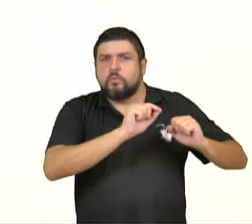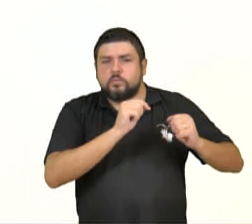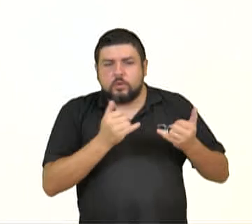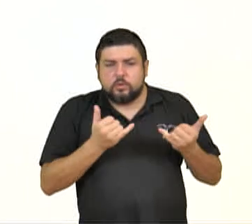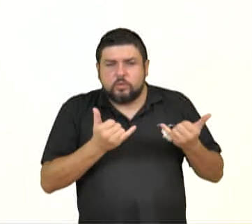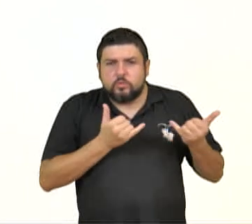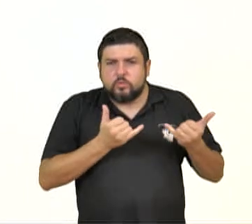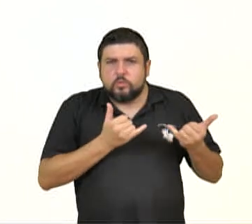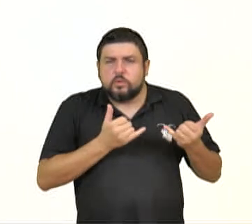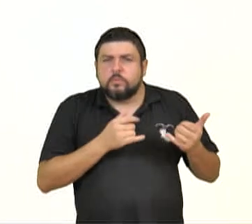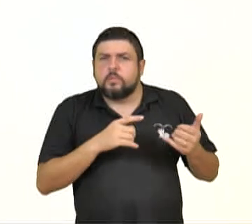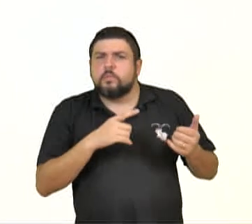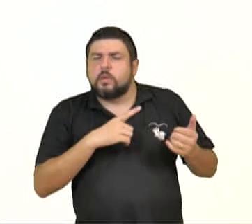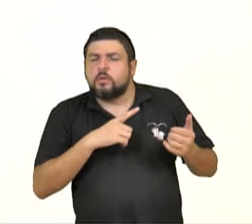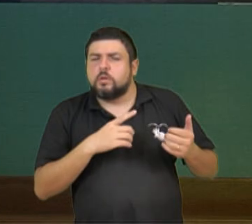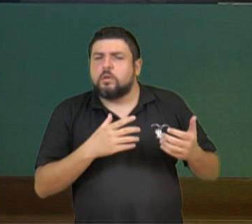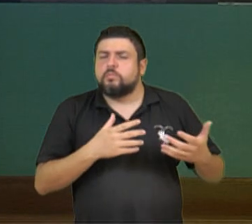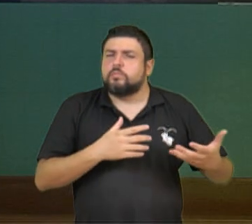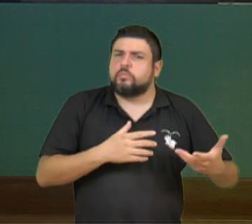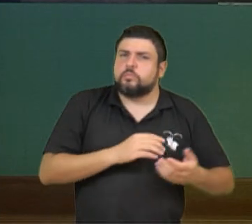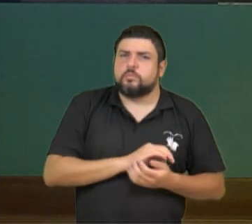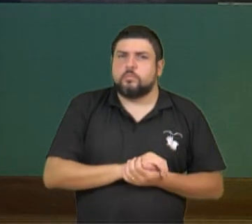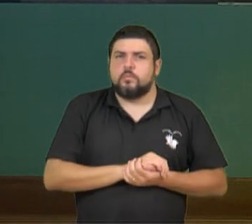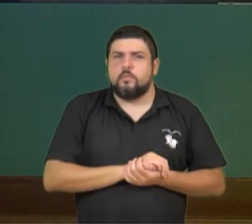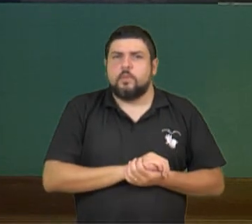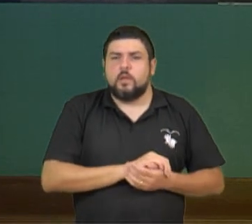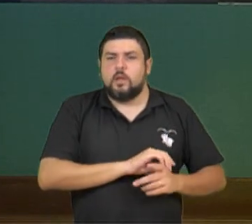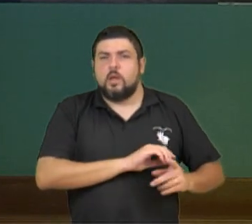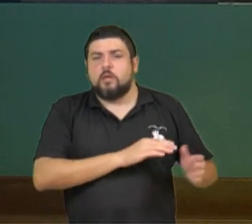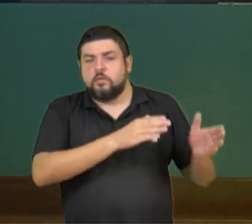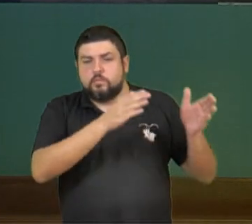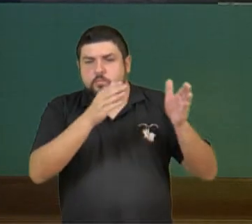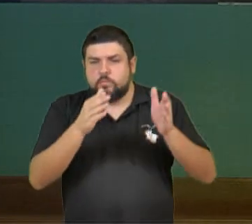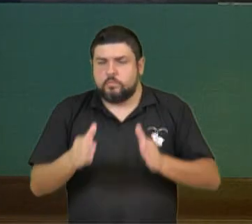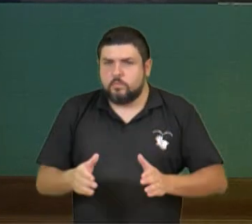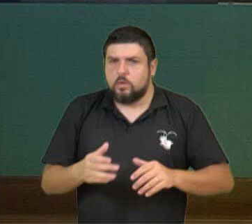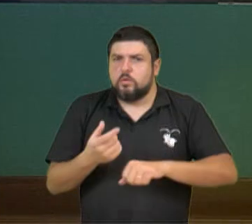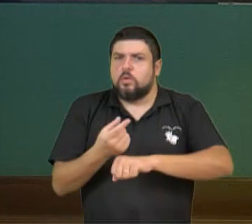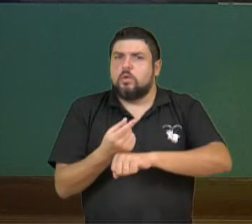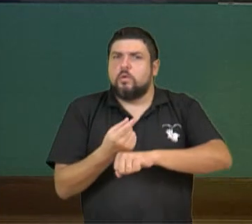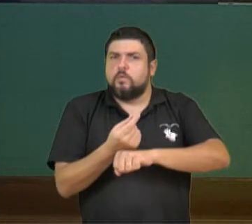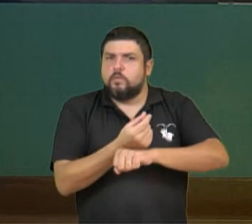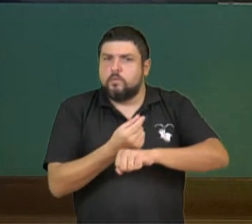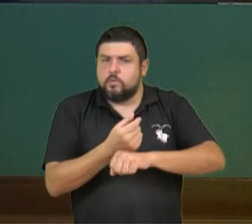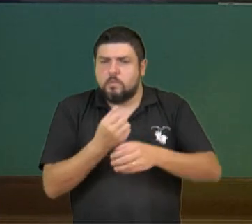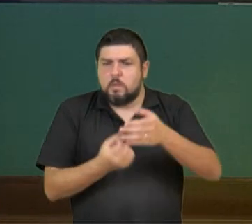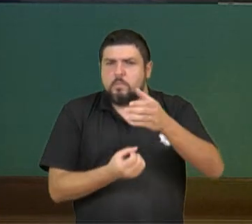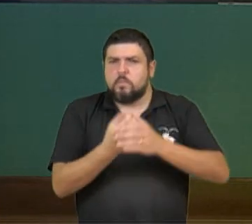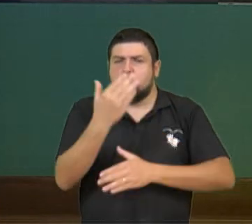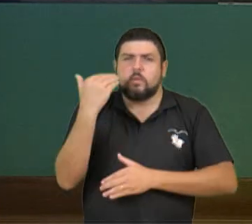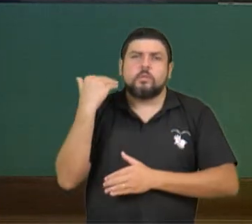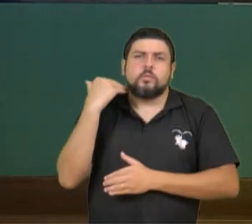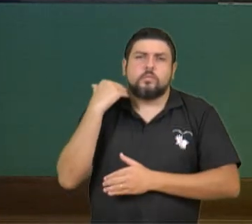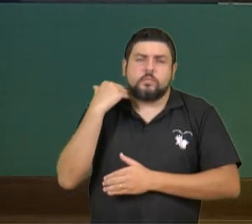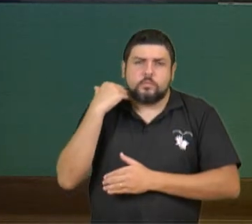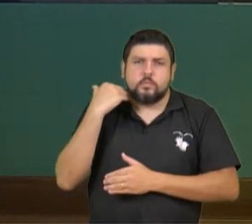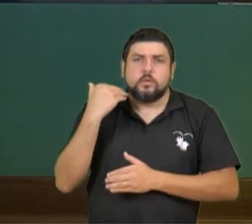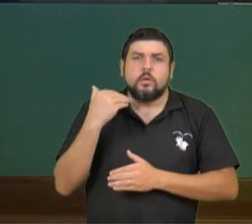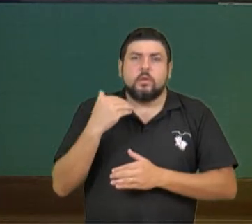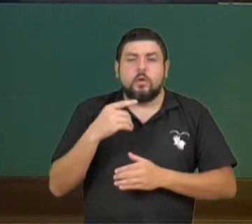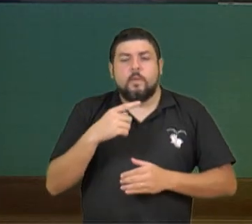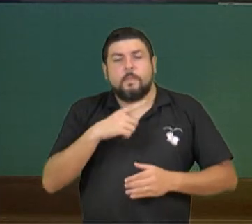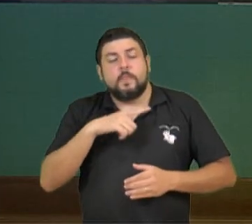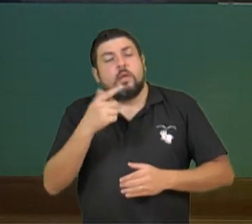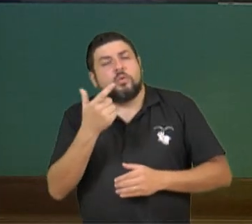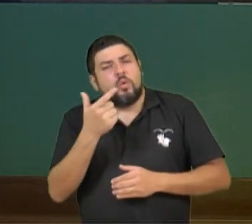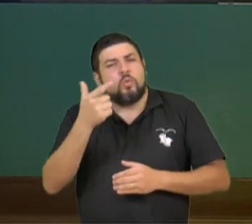informação. Quando tivemos o advento financeiro, principalmente os bancários, os bancos principalmente, nós temos um outro